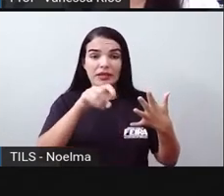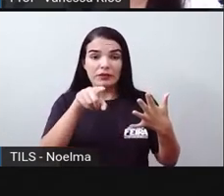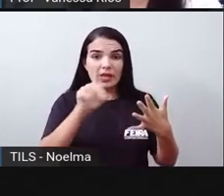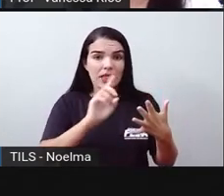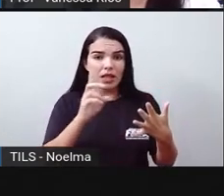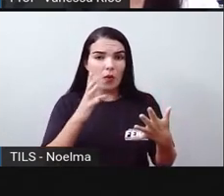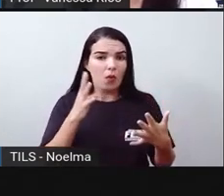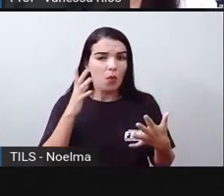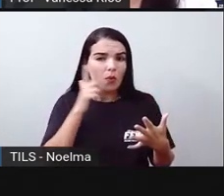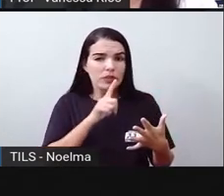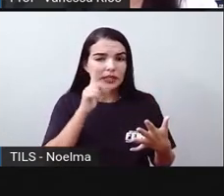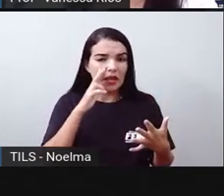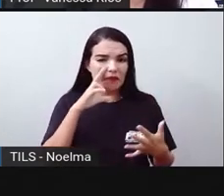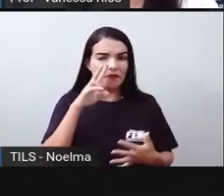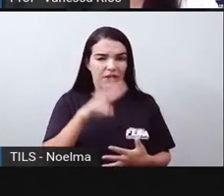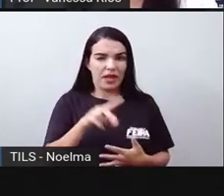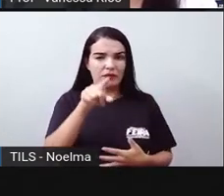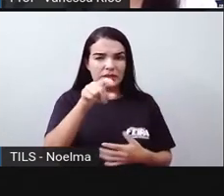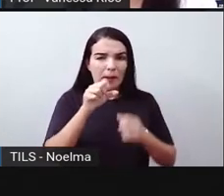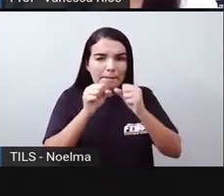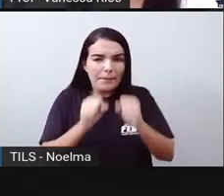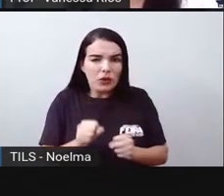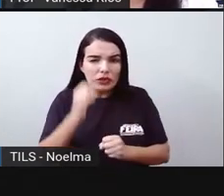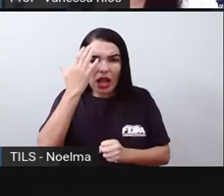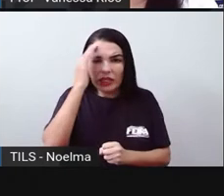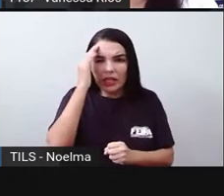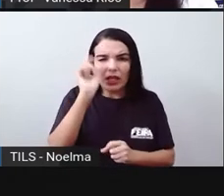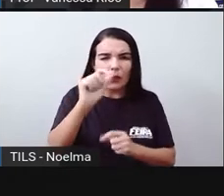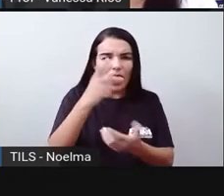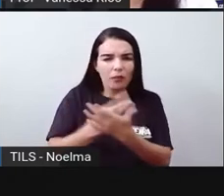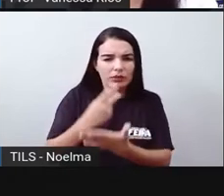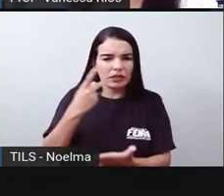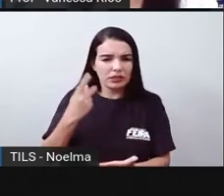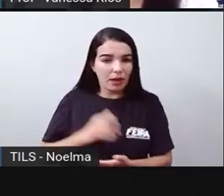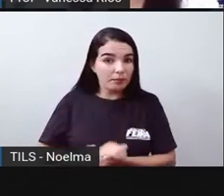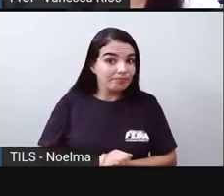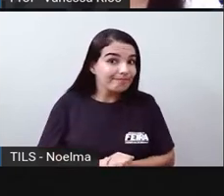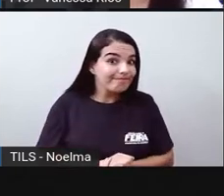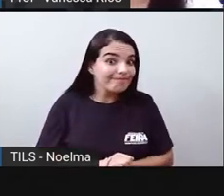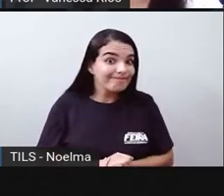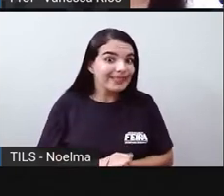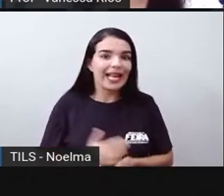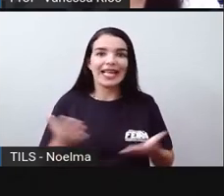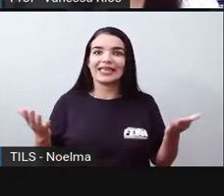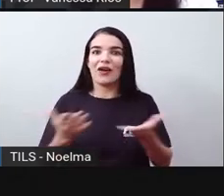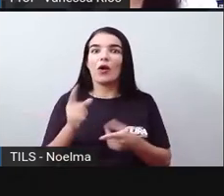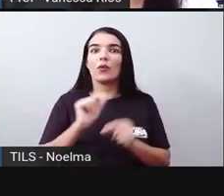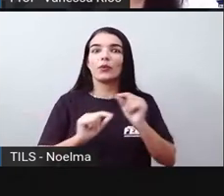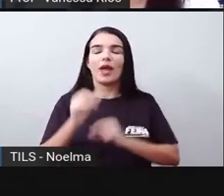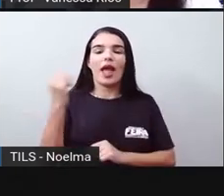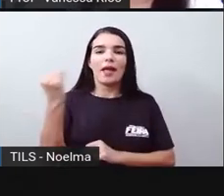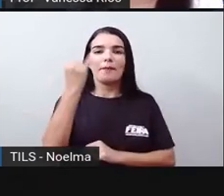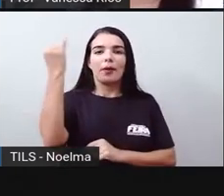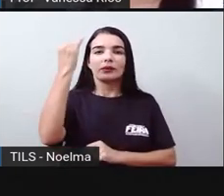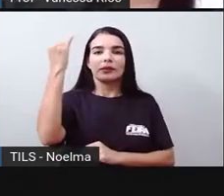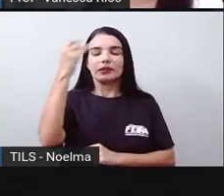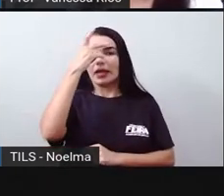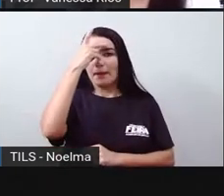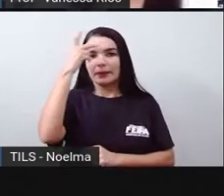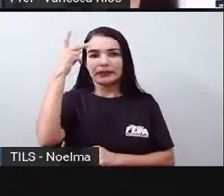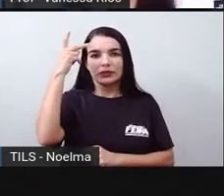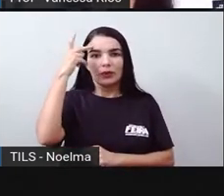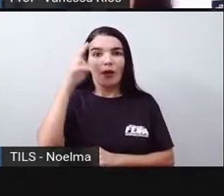seria possível entender o que estava acontecendo? E aí a gente já observa aí a importância da